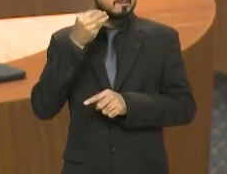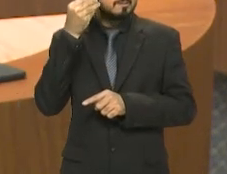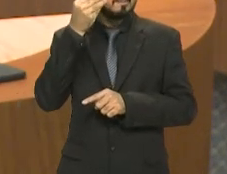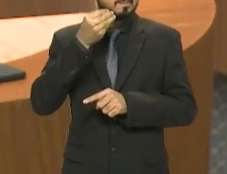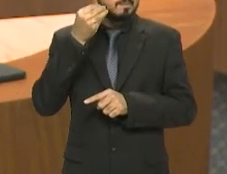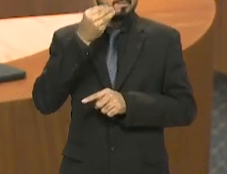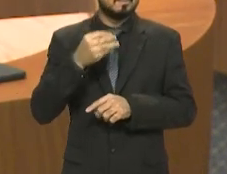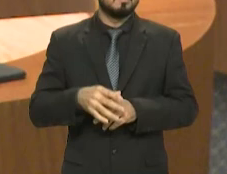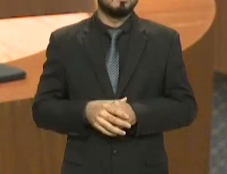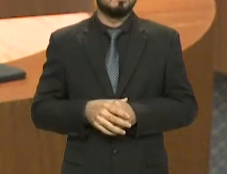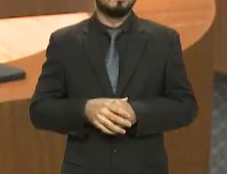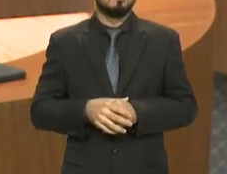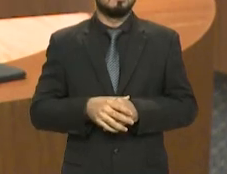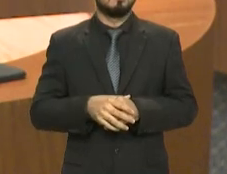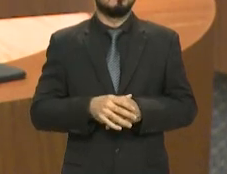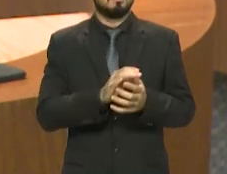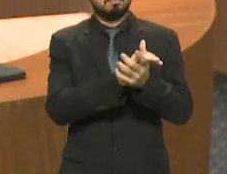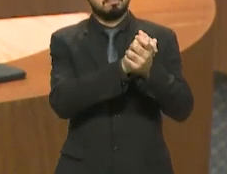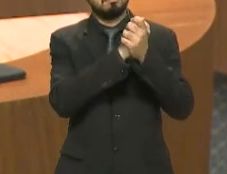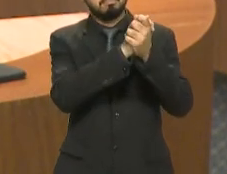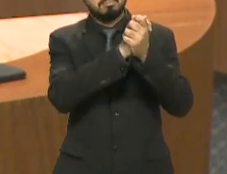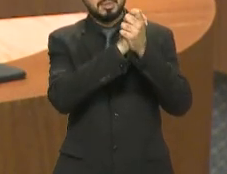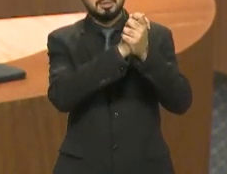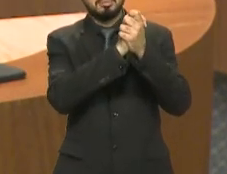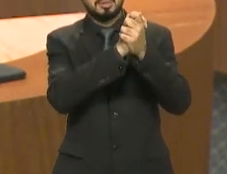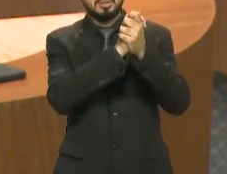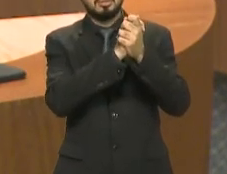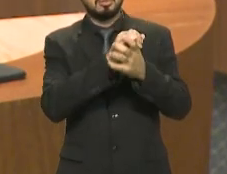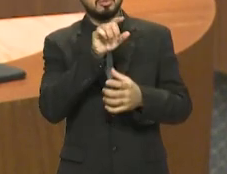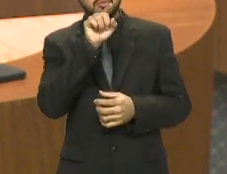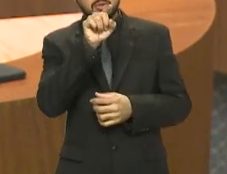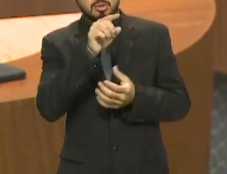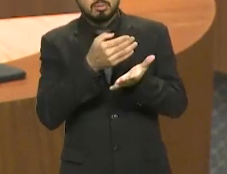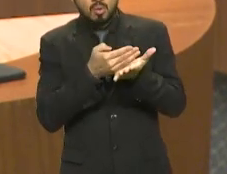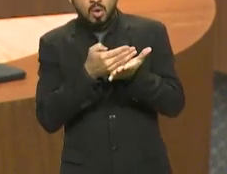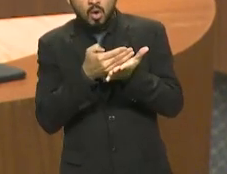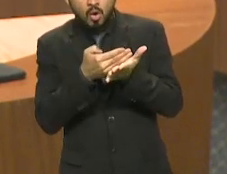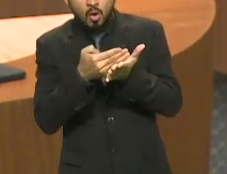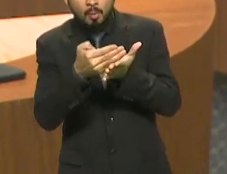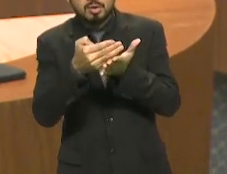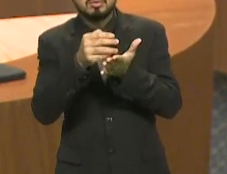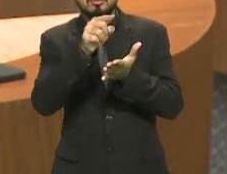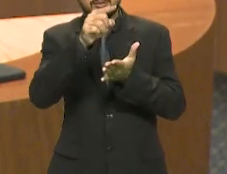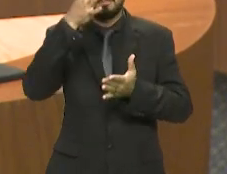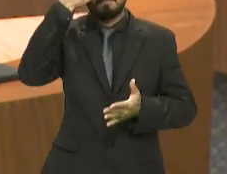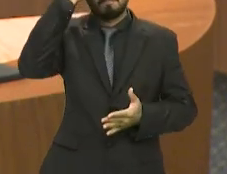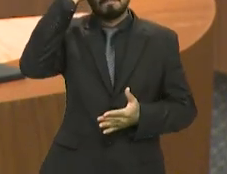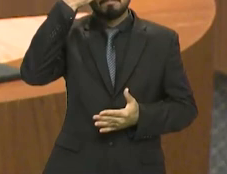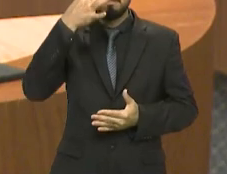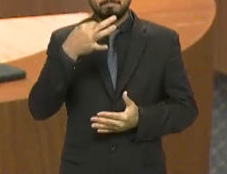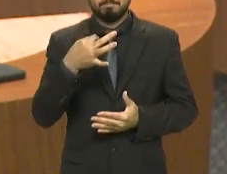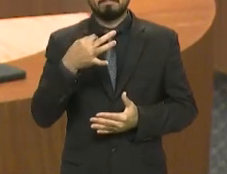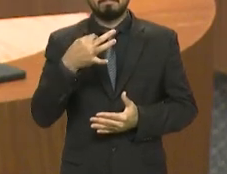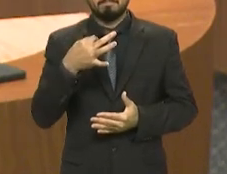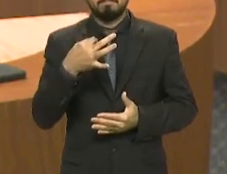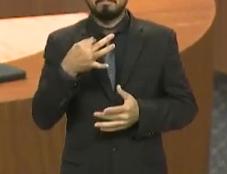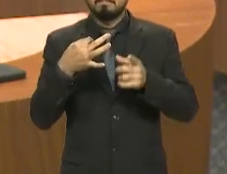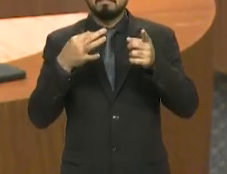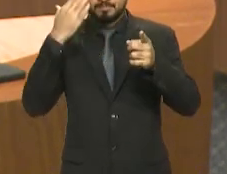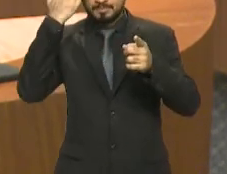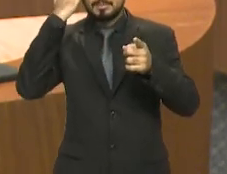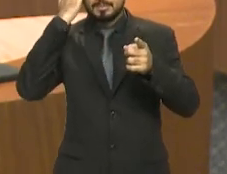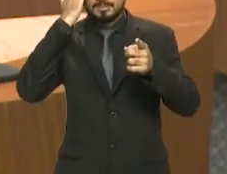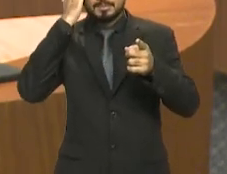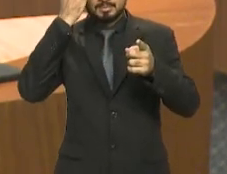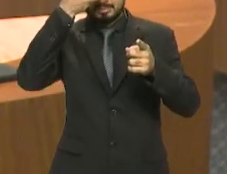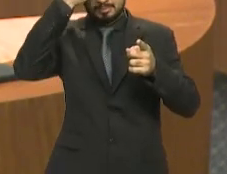eu quero parabenizá-lo, porque desde o início o senhor tem essa compreensão. Compreensão esta que é também